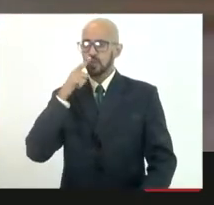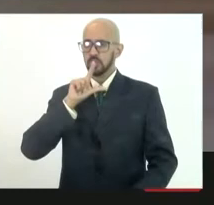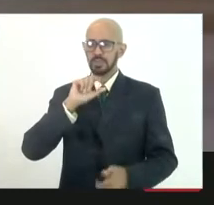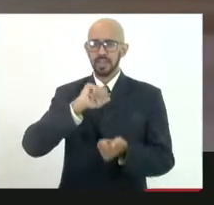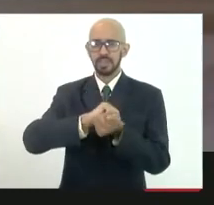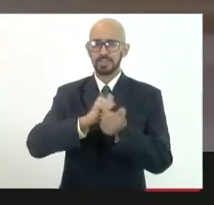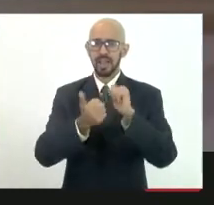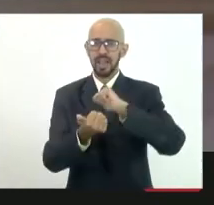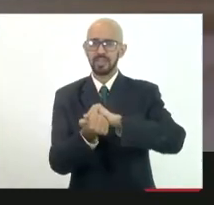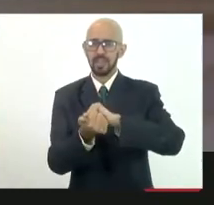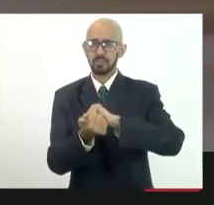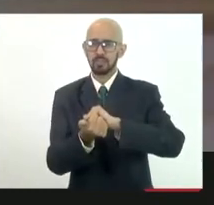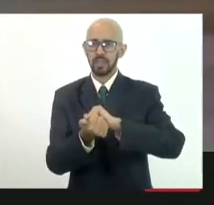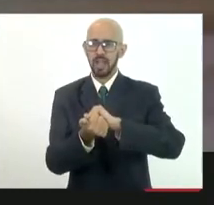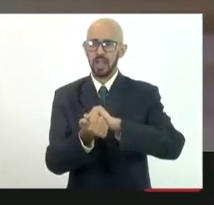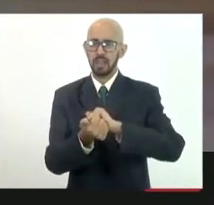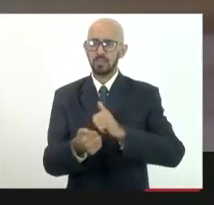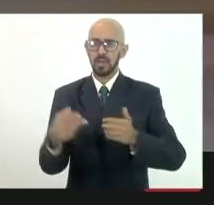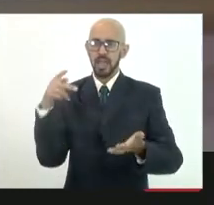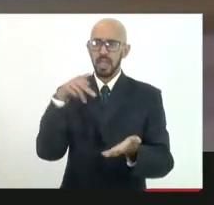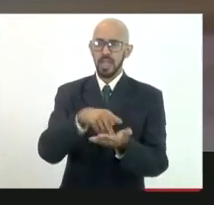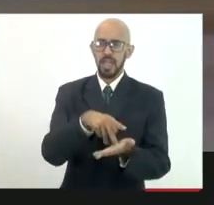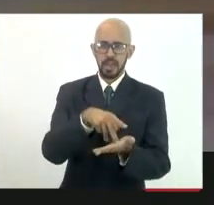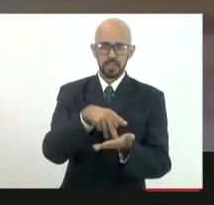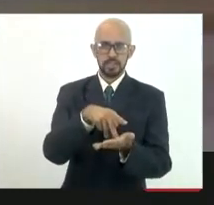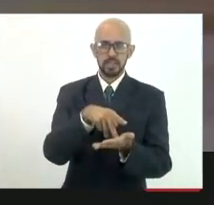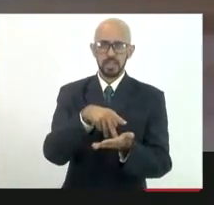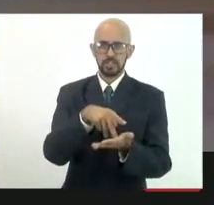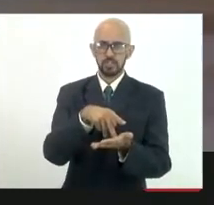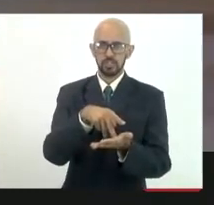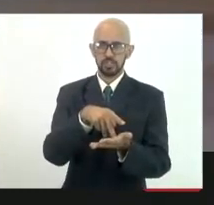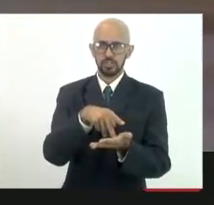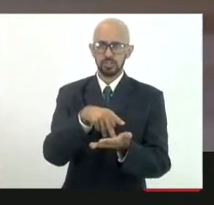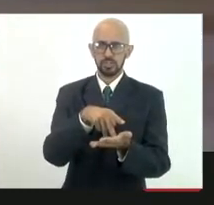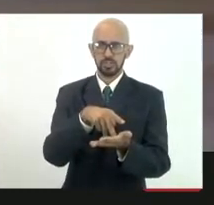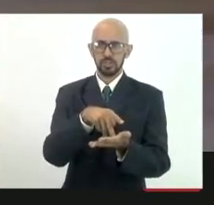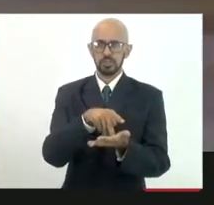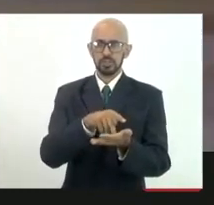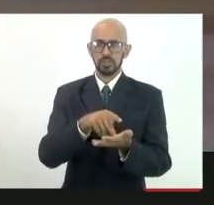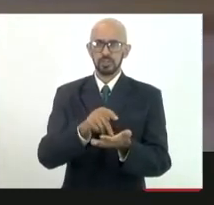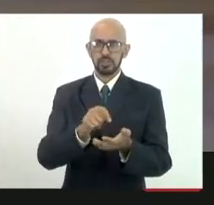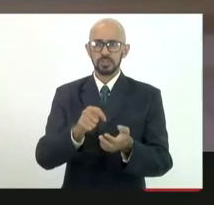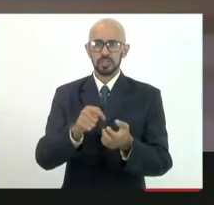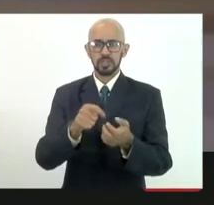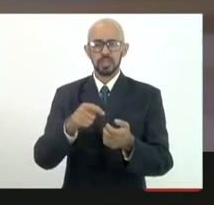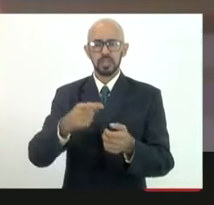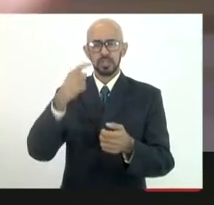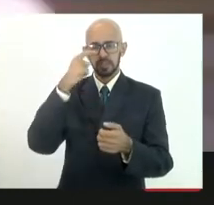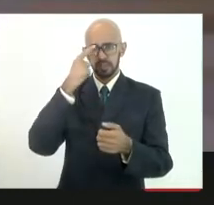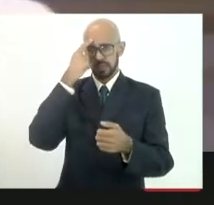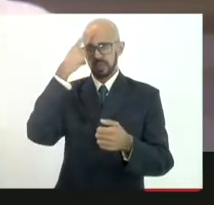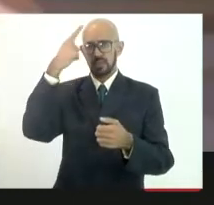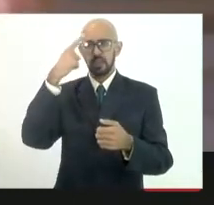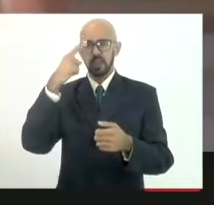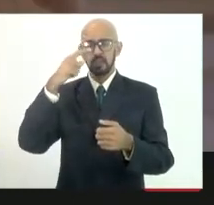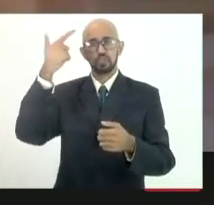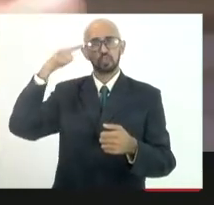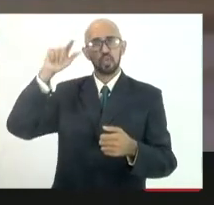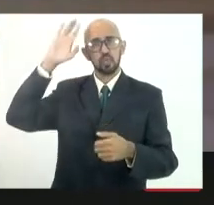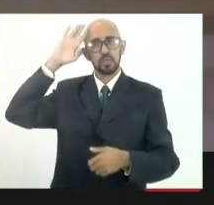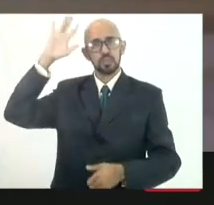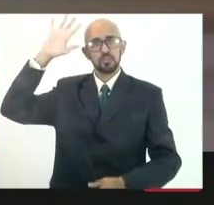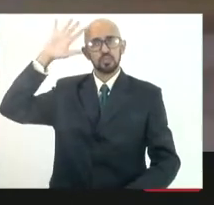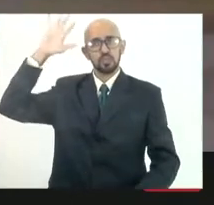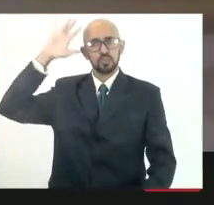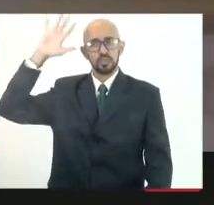encaixada numa realidade que parte de outras expressões, a parte de outras filosofias e outras